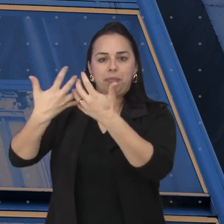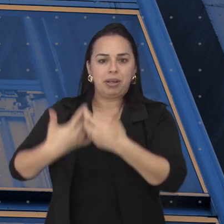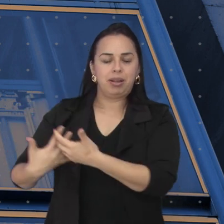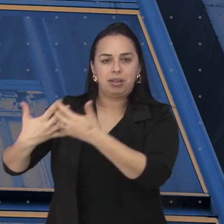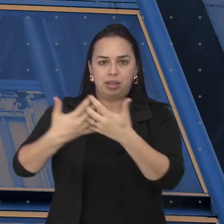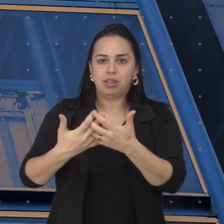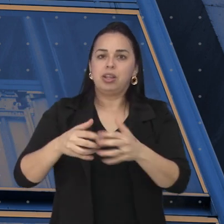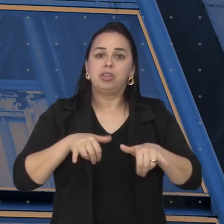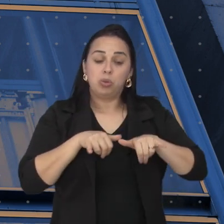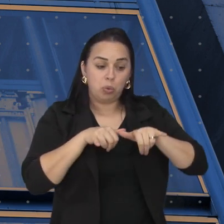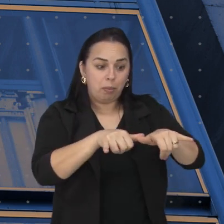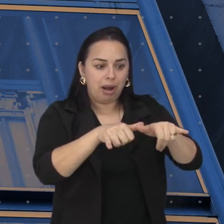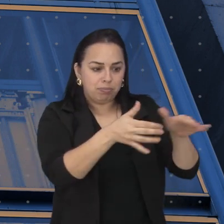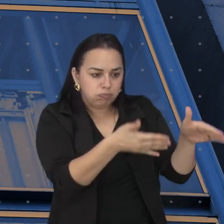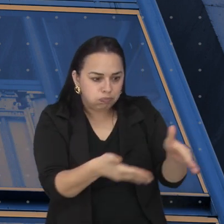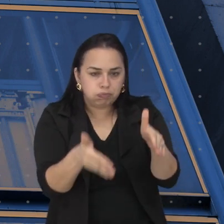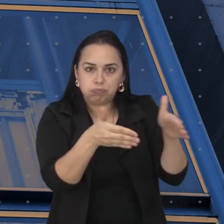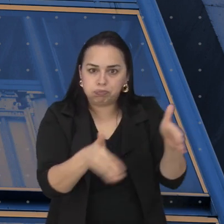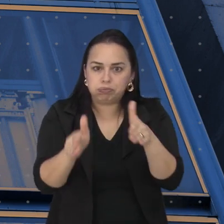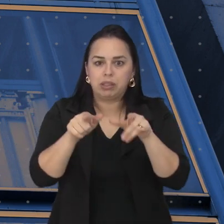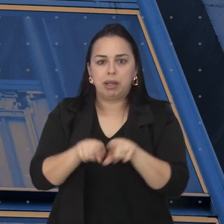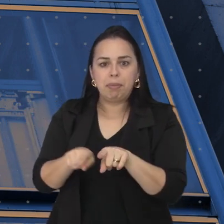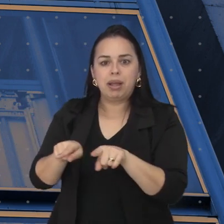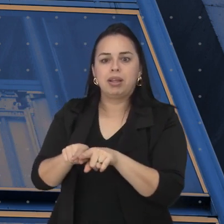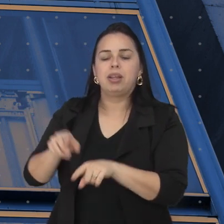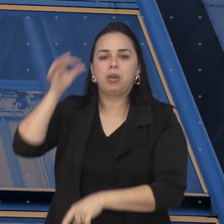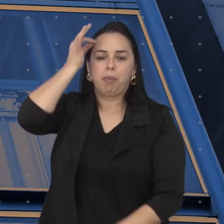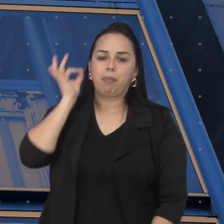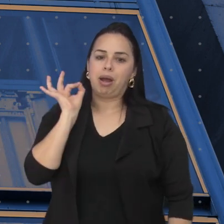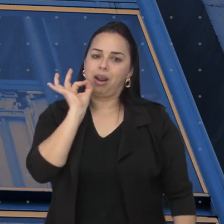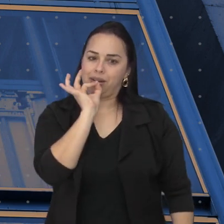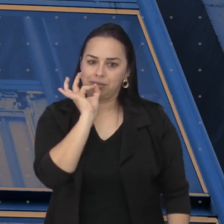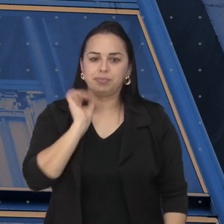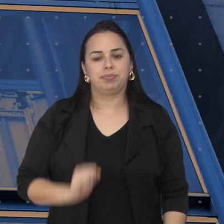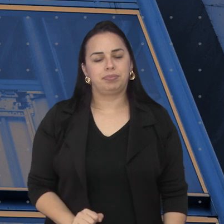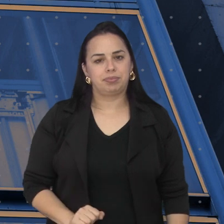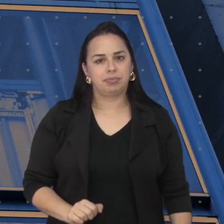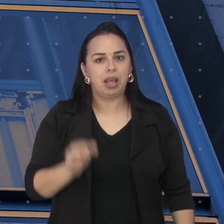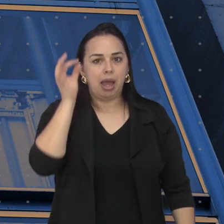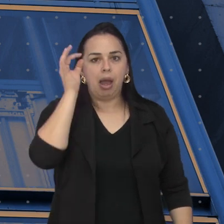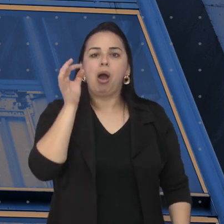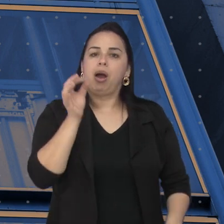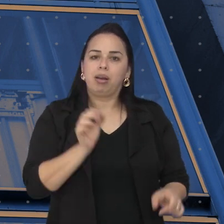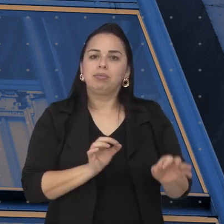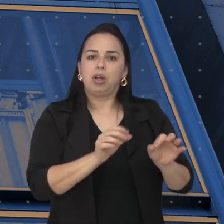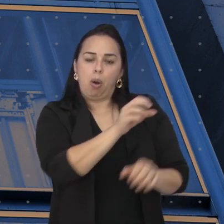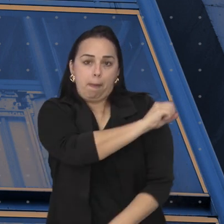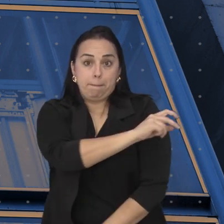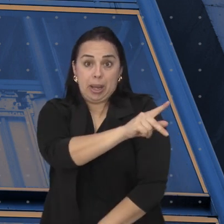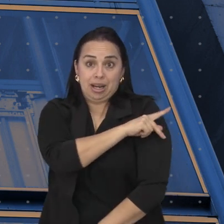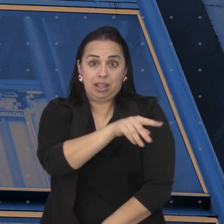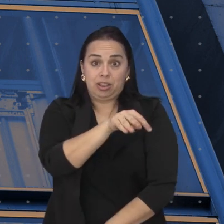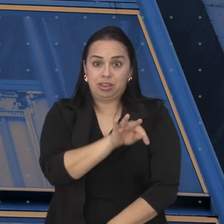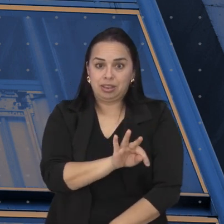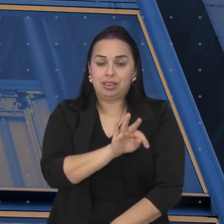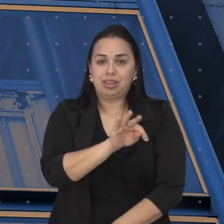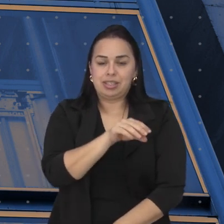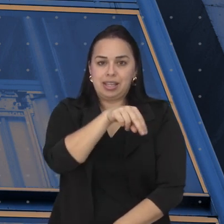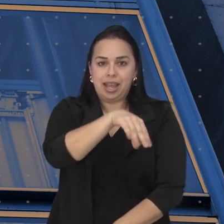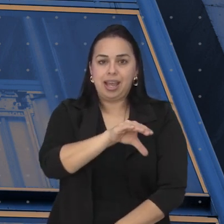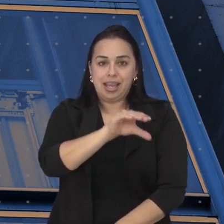operador de caixa, operador de retroescavadeira, operador de telemarketing, operador de torno,